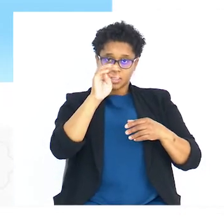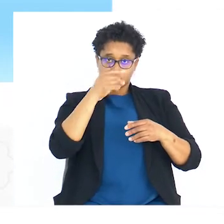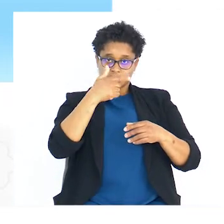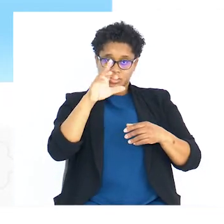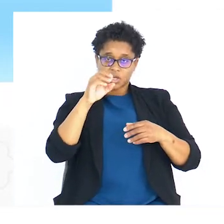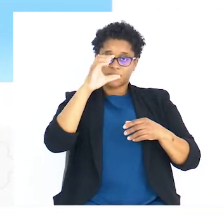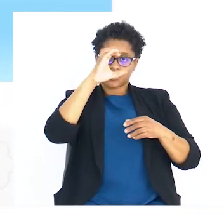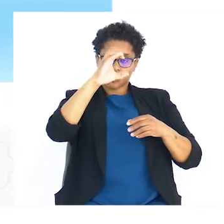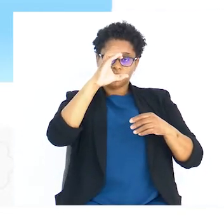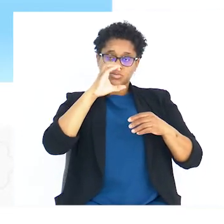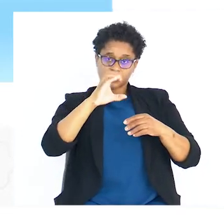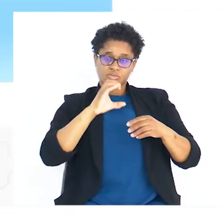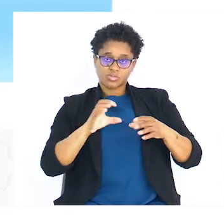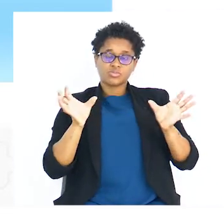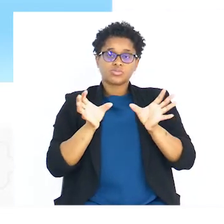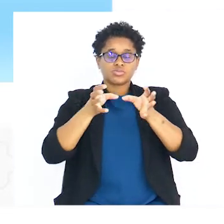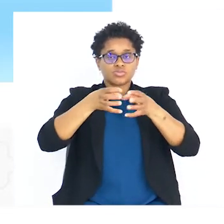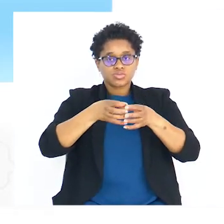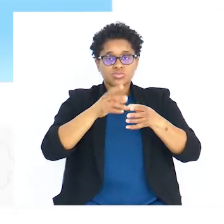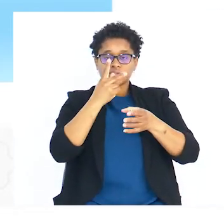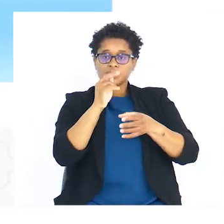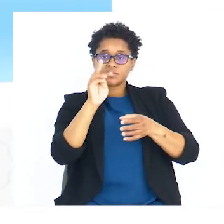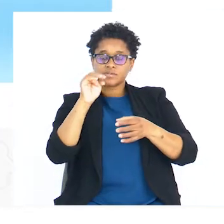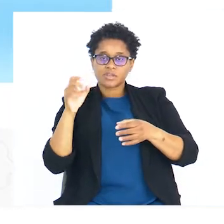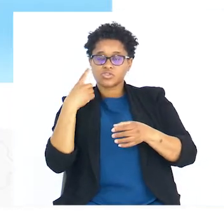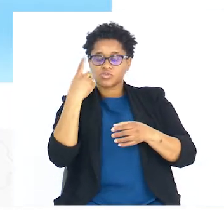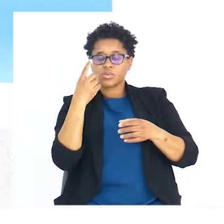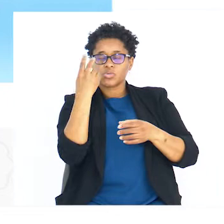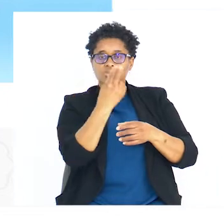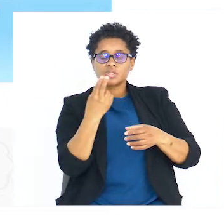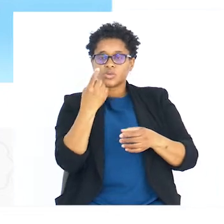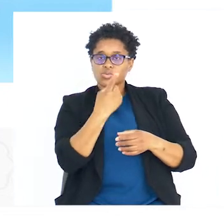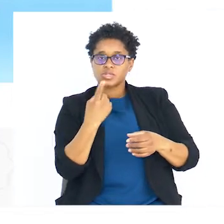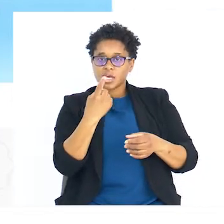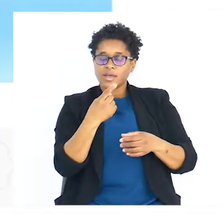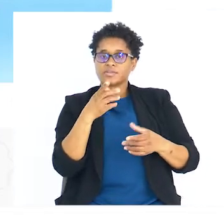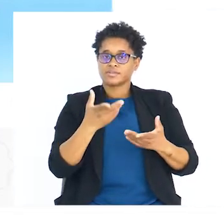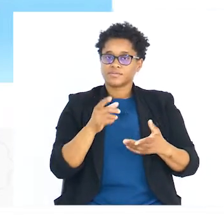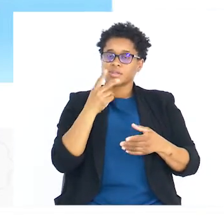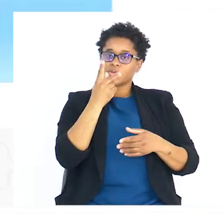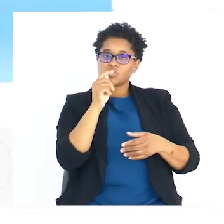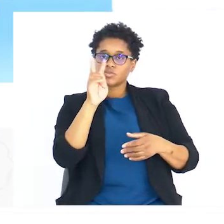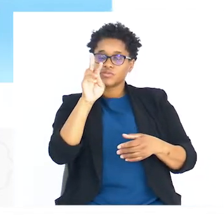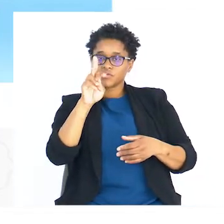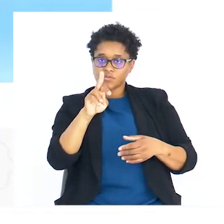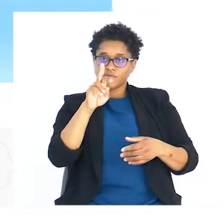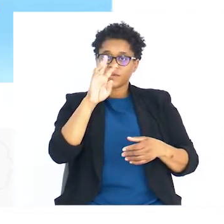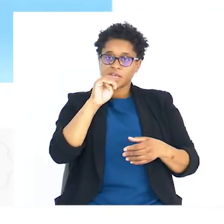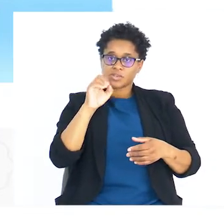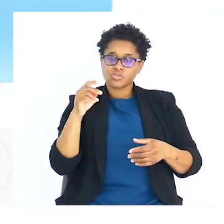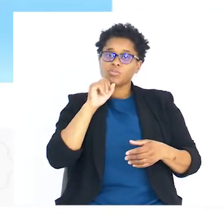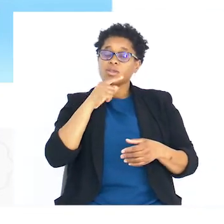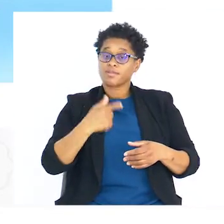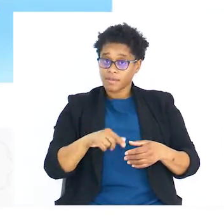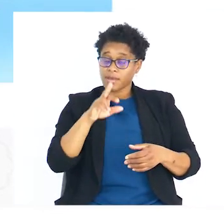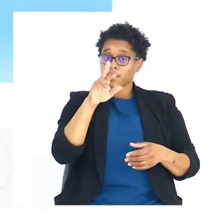de versos com uma unidade de sentido. Os versos podem ter rimas, ou